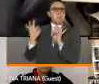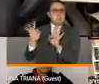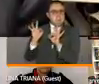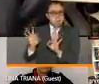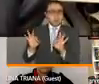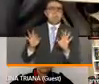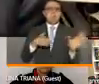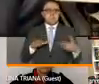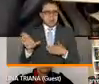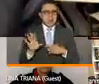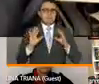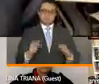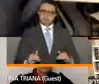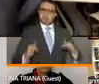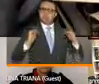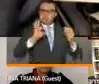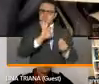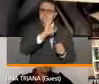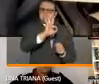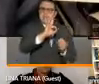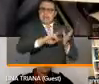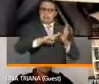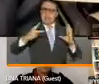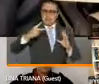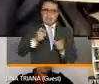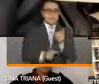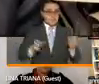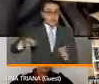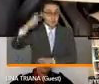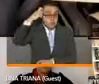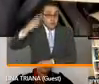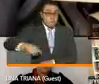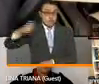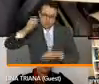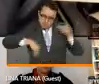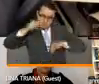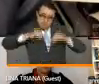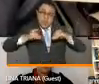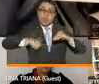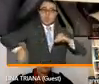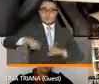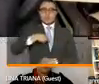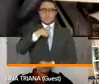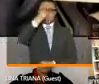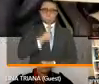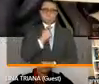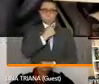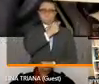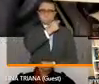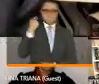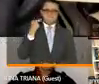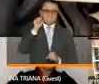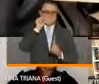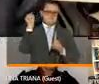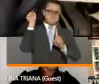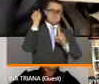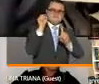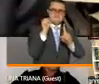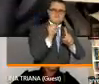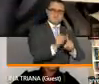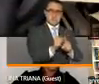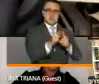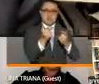com uma alta qualidade técnica, com profissionais que são muito comprometidos, muito compromissados com as